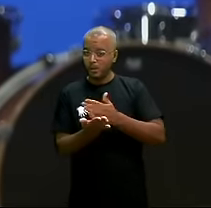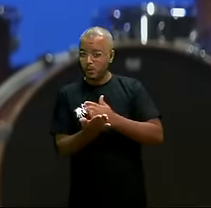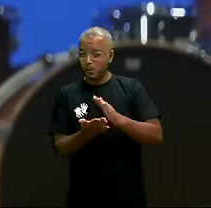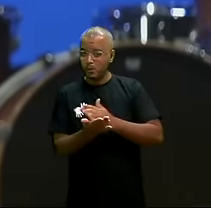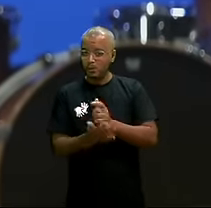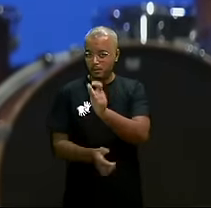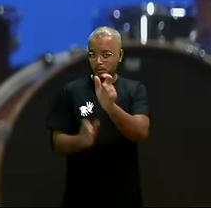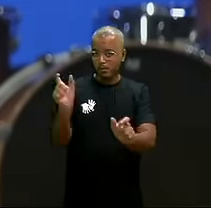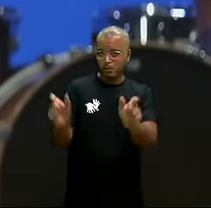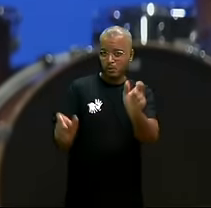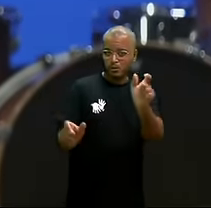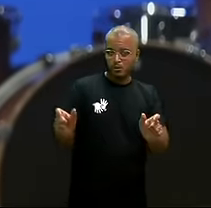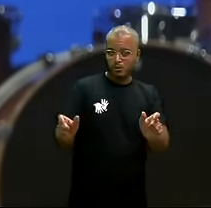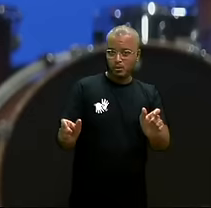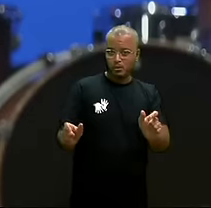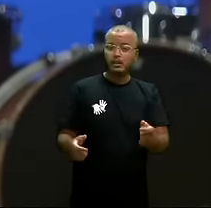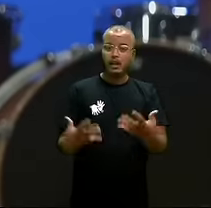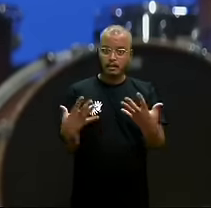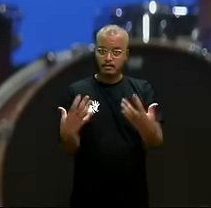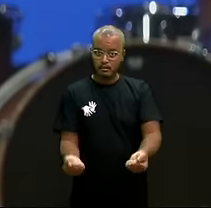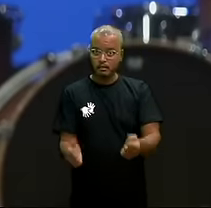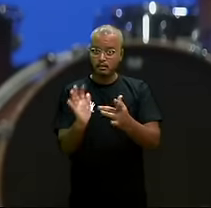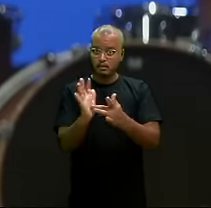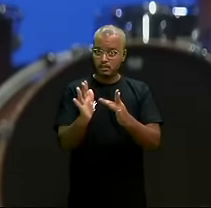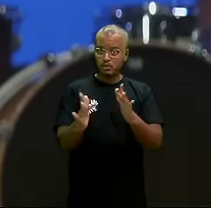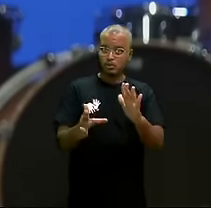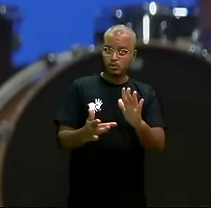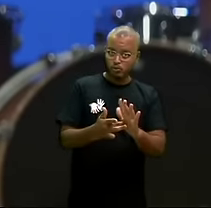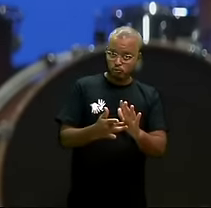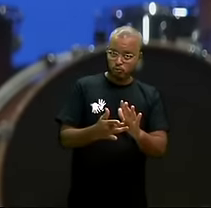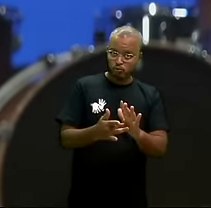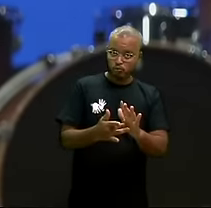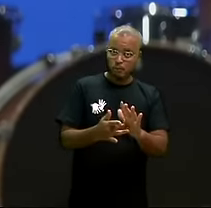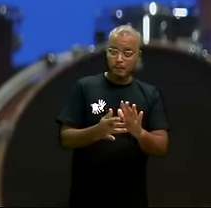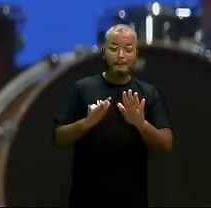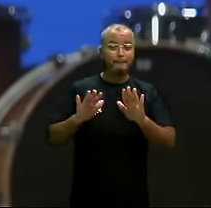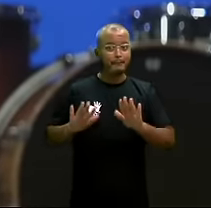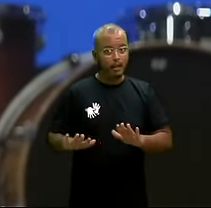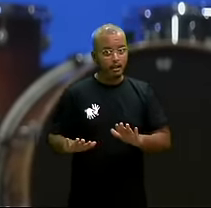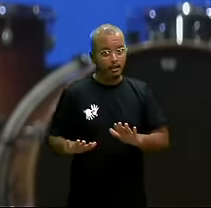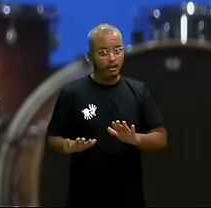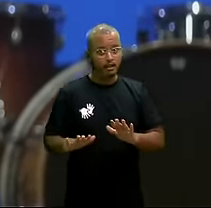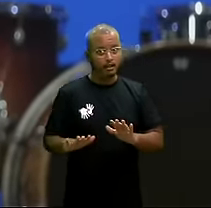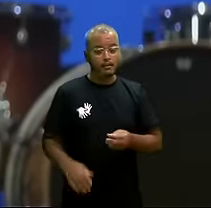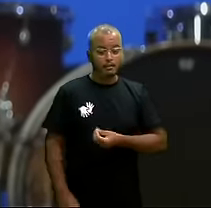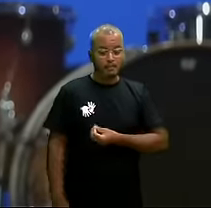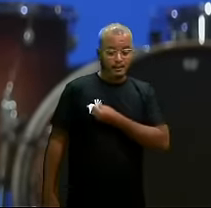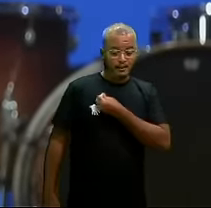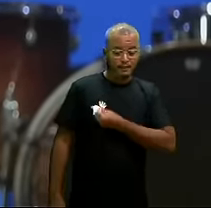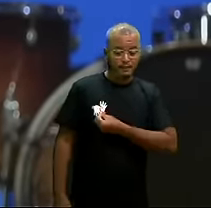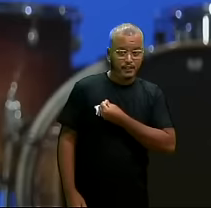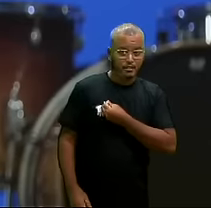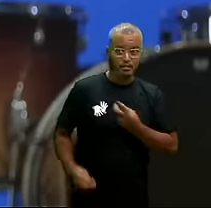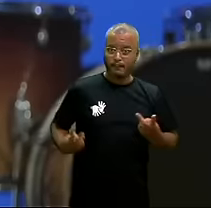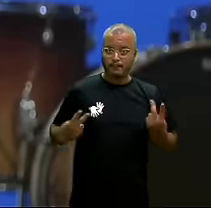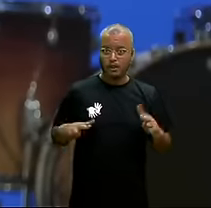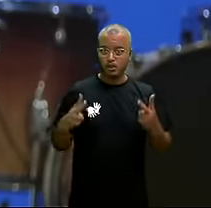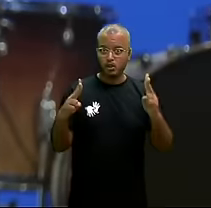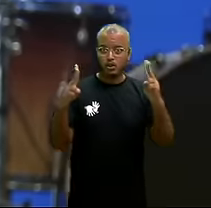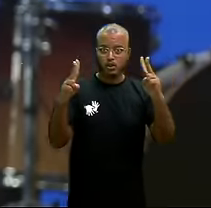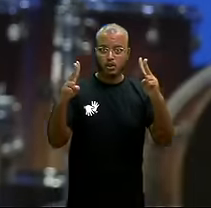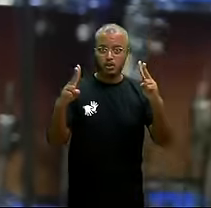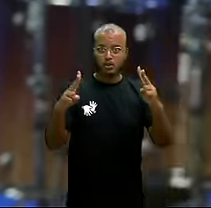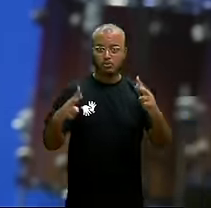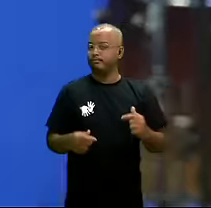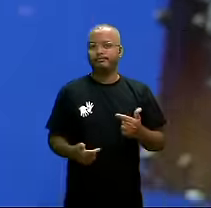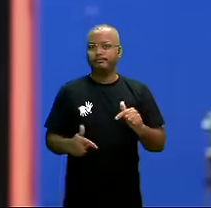falando? Eu não quero simplesmente ir para o céu, eu quero ser um espelho do céu na terra. Tem alguém que está ouvindo o que eu